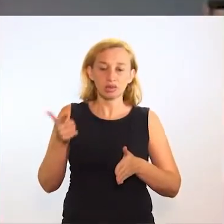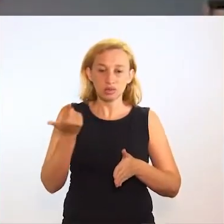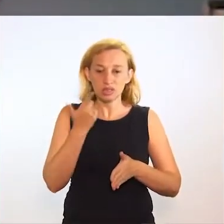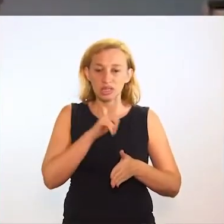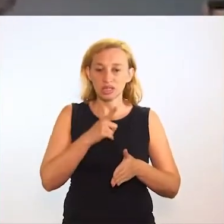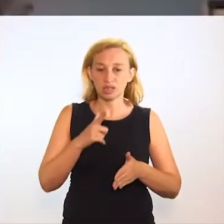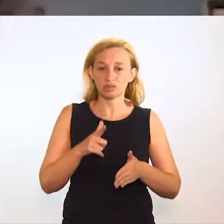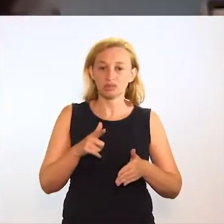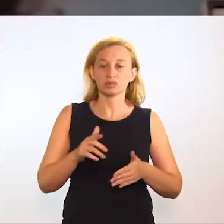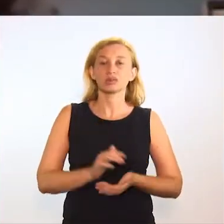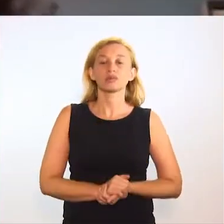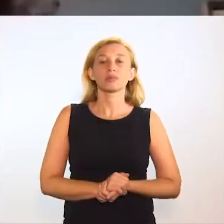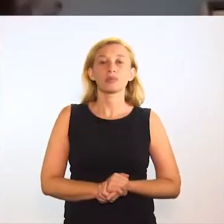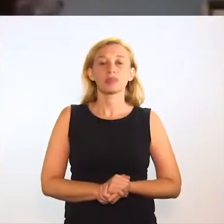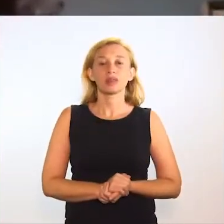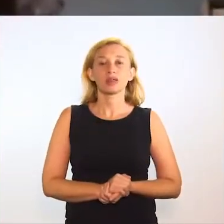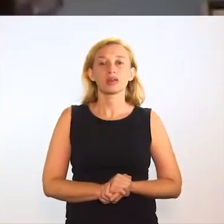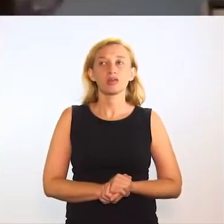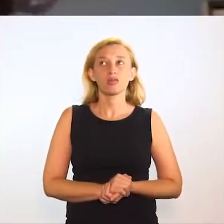está trilhando.